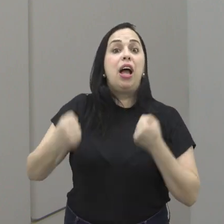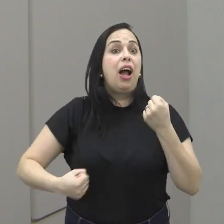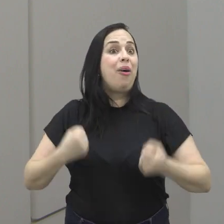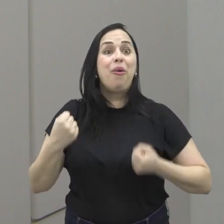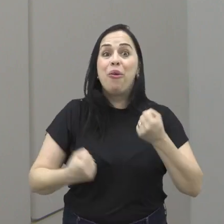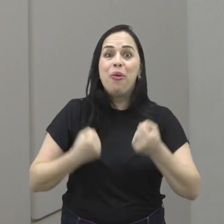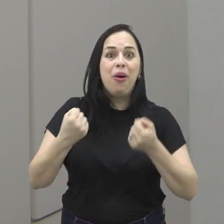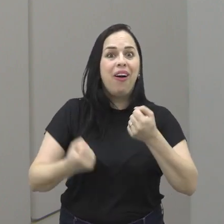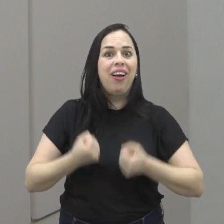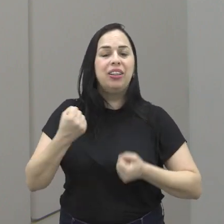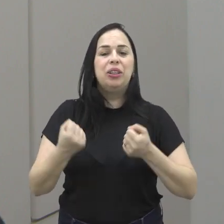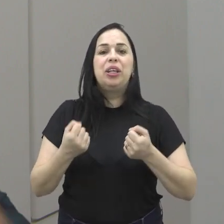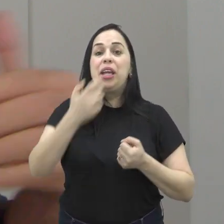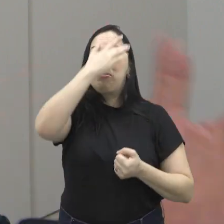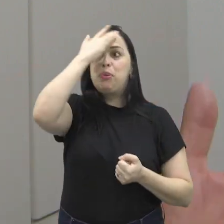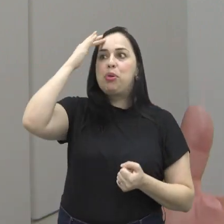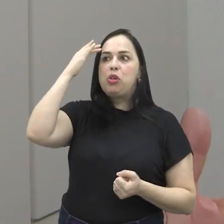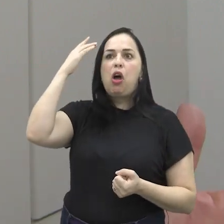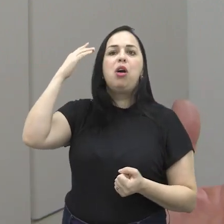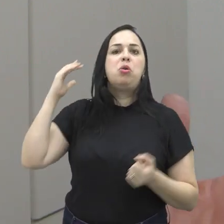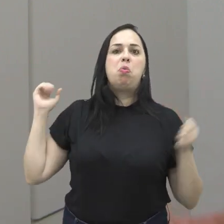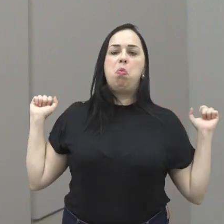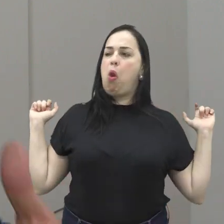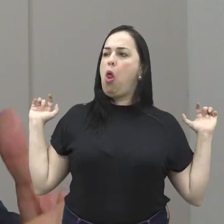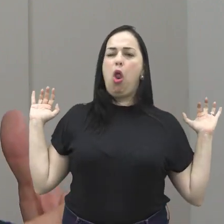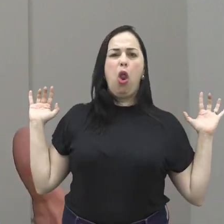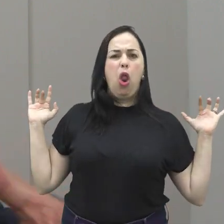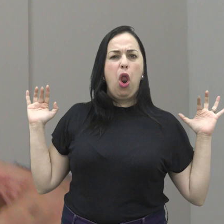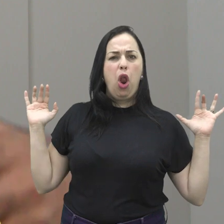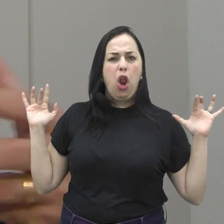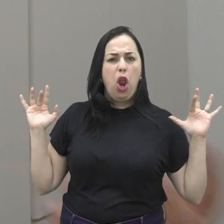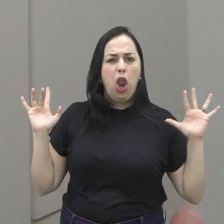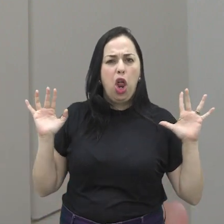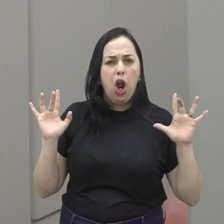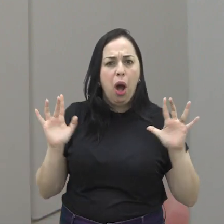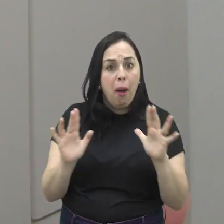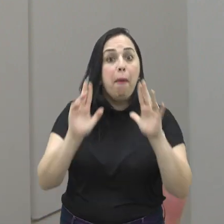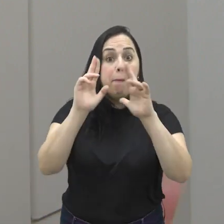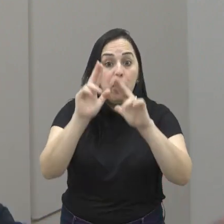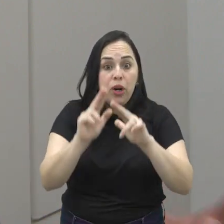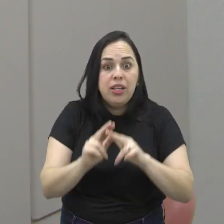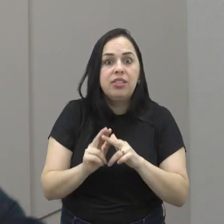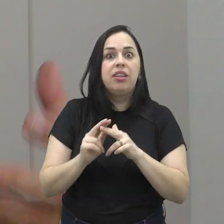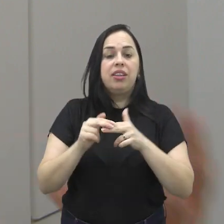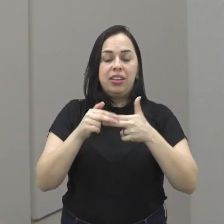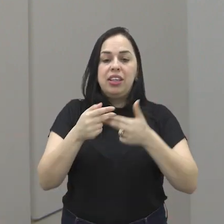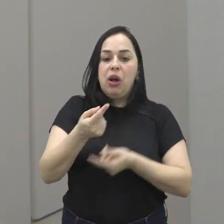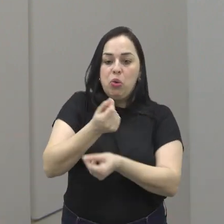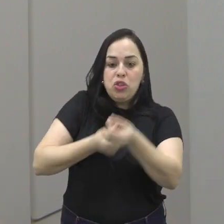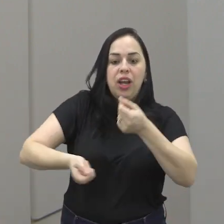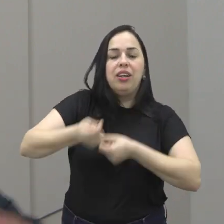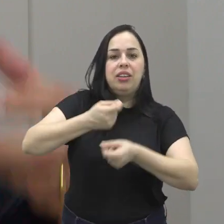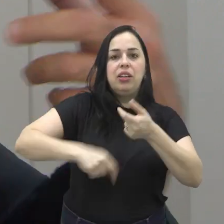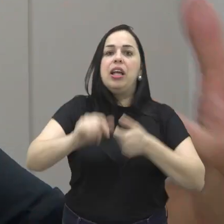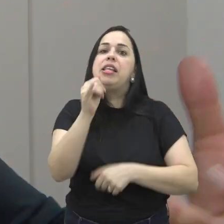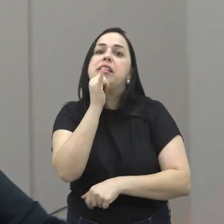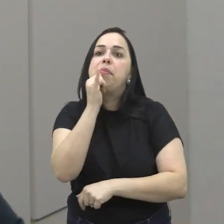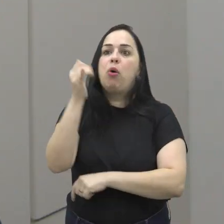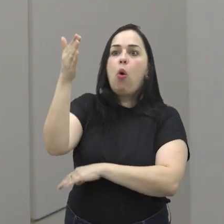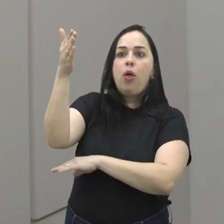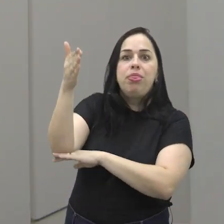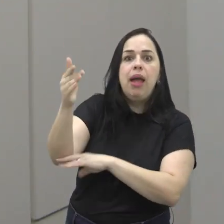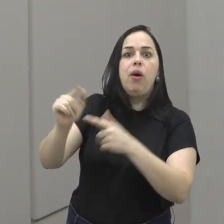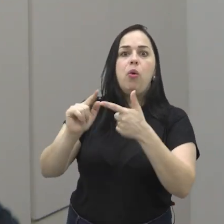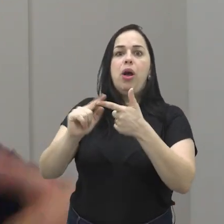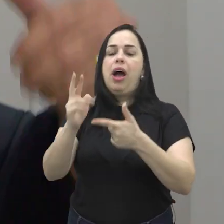a corrida de rua, que trazem milhares de pessoas, né? Isso aquece o nosso sistema turístico e econômico da nossa cidade, os hotéis,